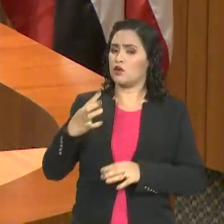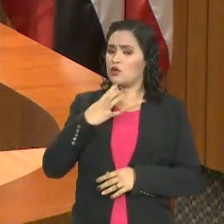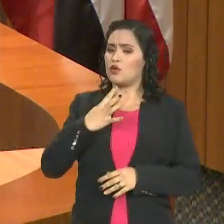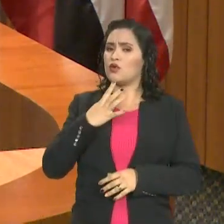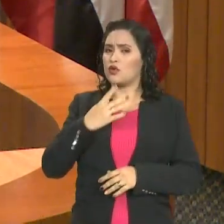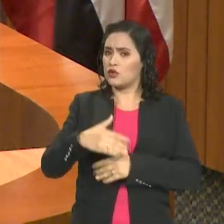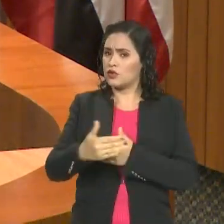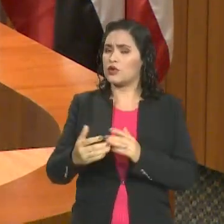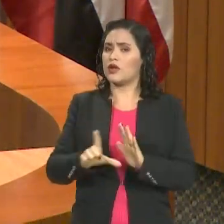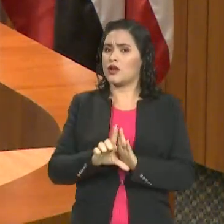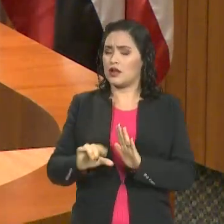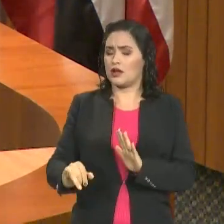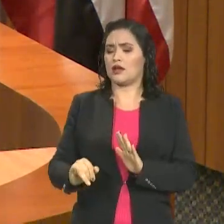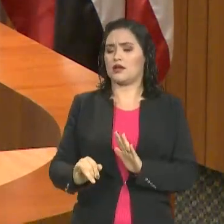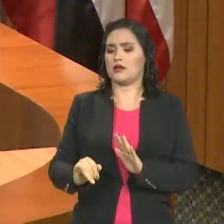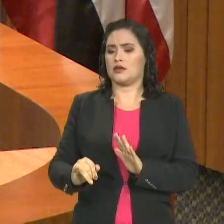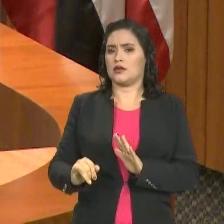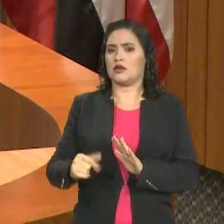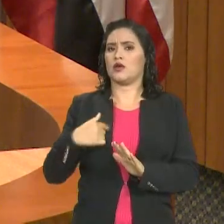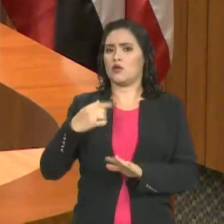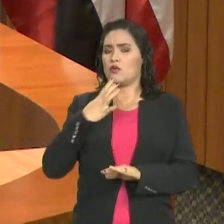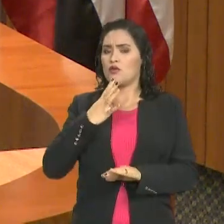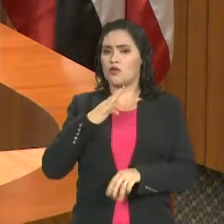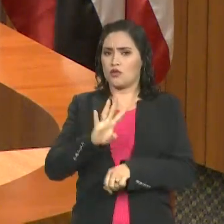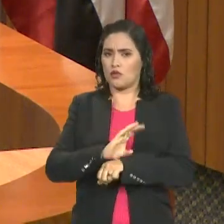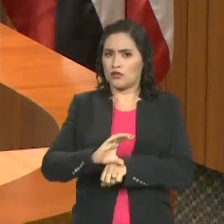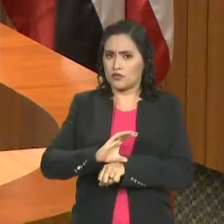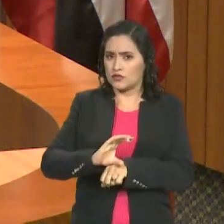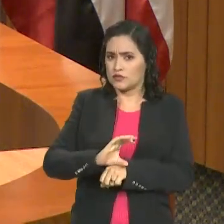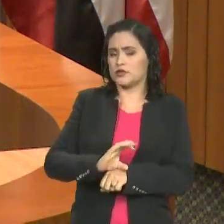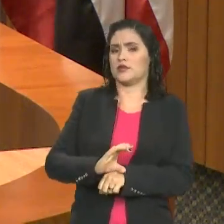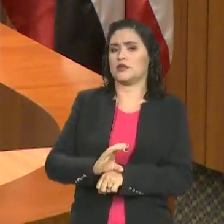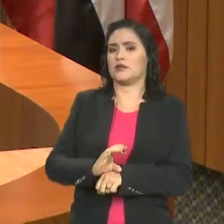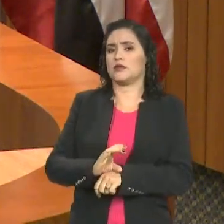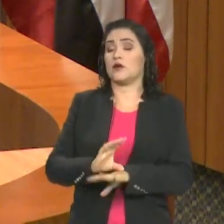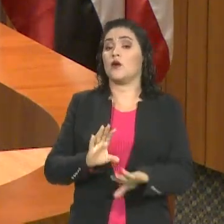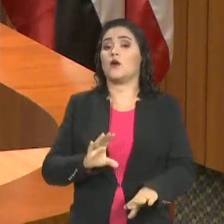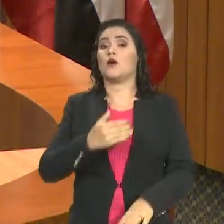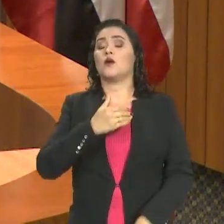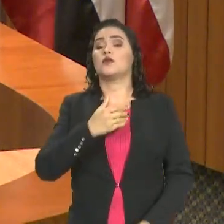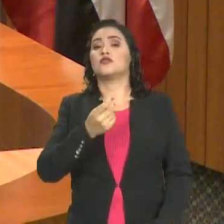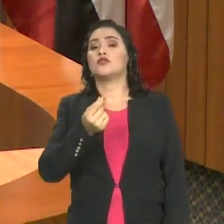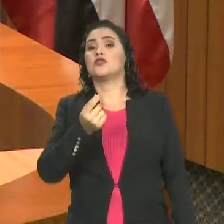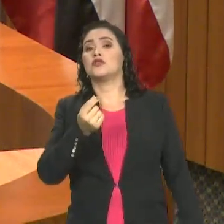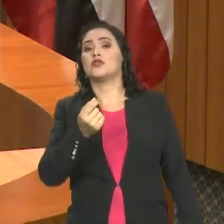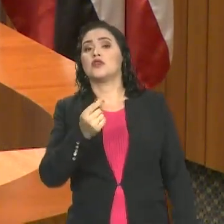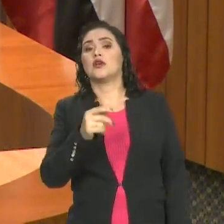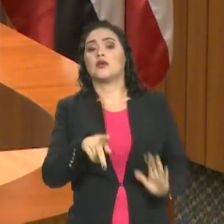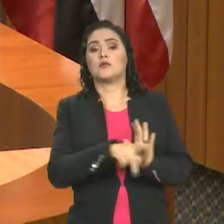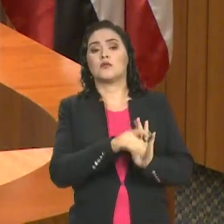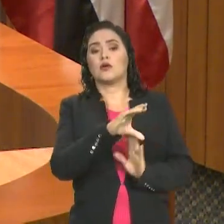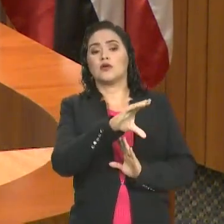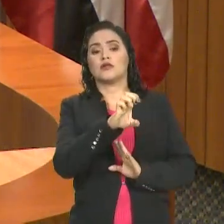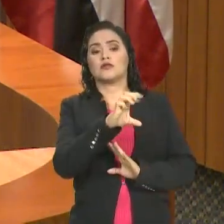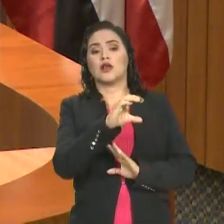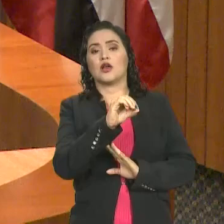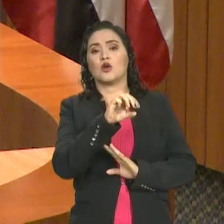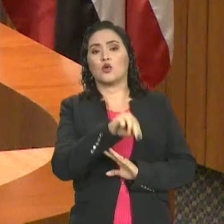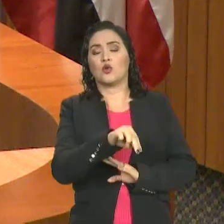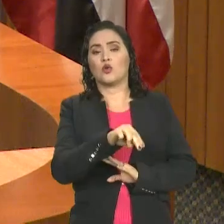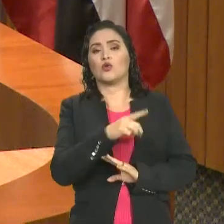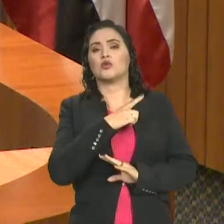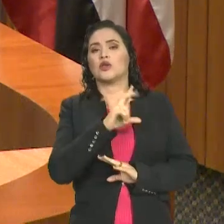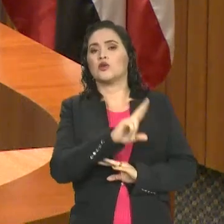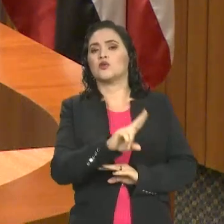SECOM está sendo utilizado para pagar a matéria positiva para o Flávio Dino nessa discussão aí